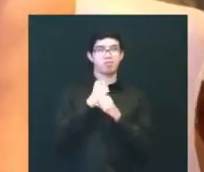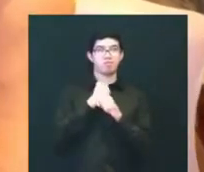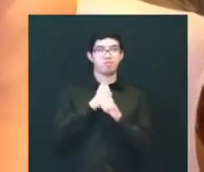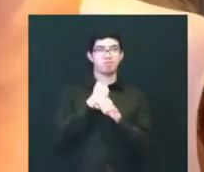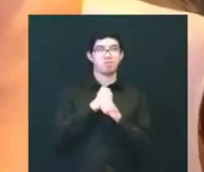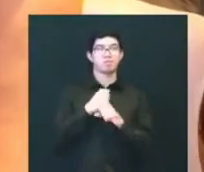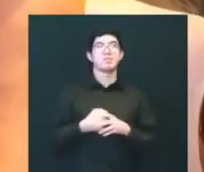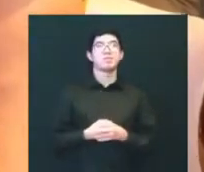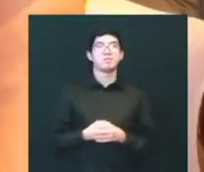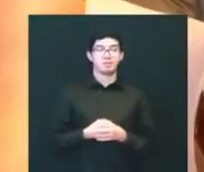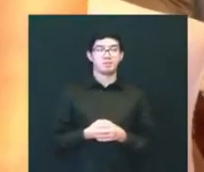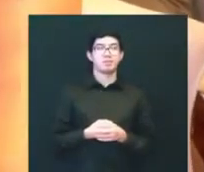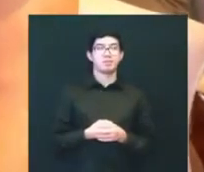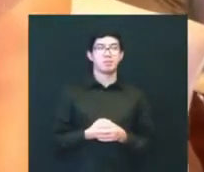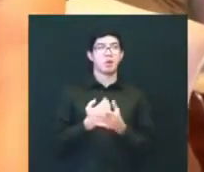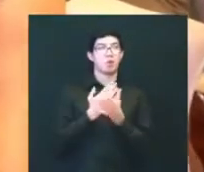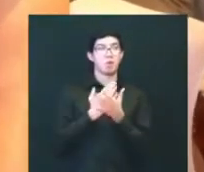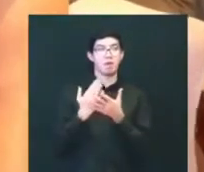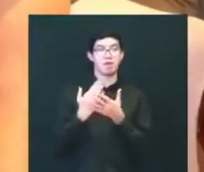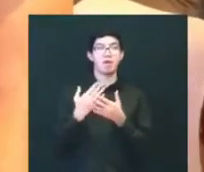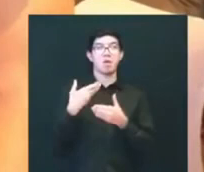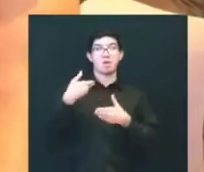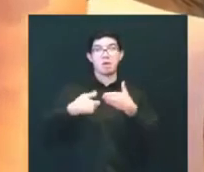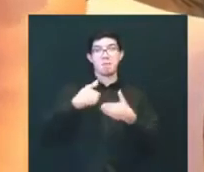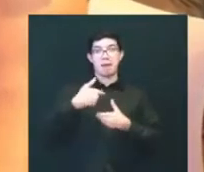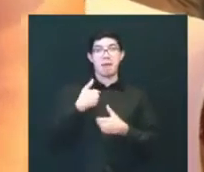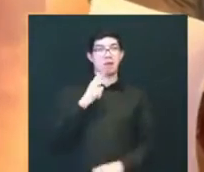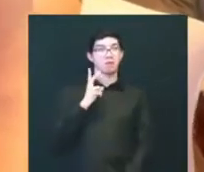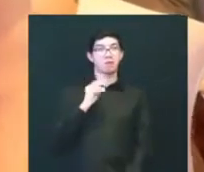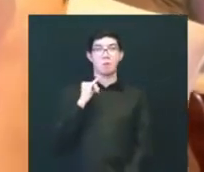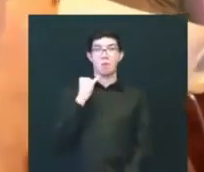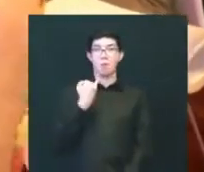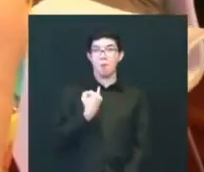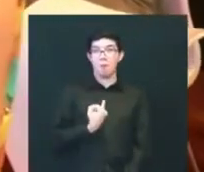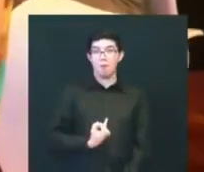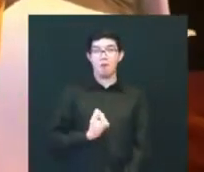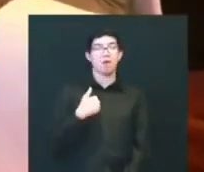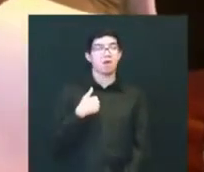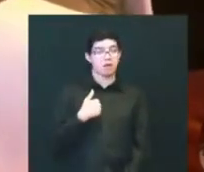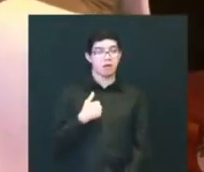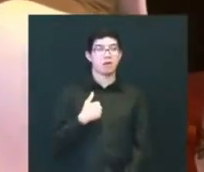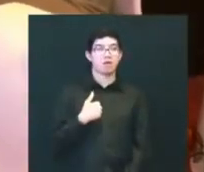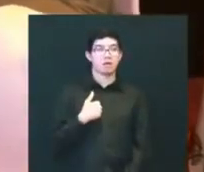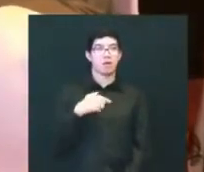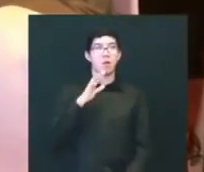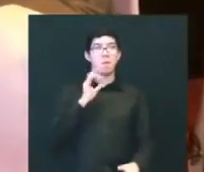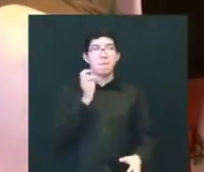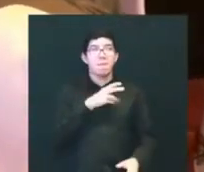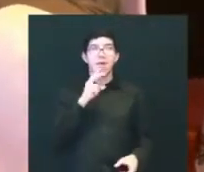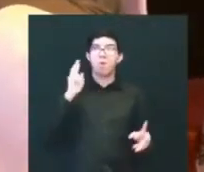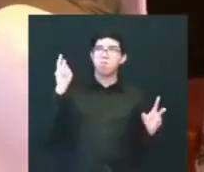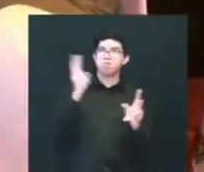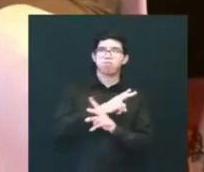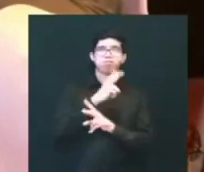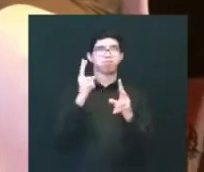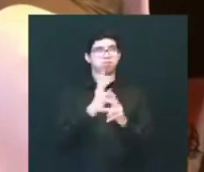comecei esse tratamento, eu sempre fui muito magrinha. Eu tinha que ter muito cuidado com o vento forte, né? A verdade era essa. Mas aí depois a